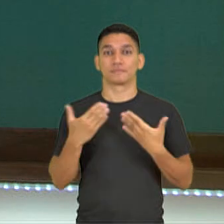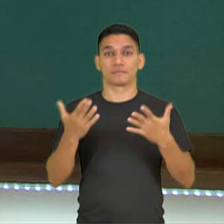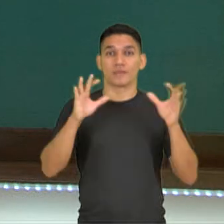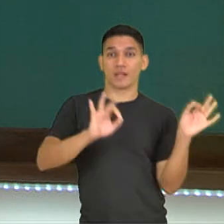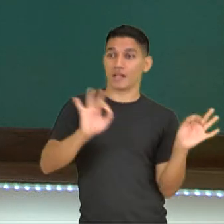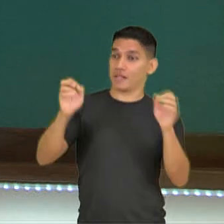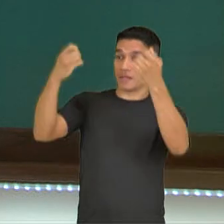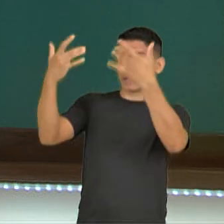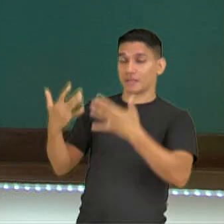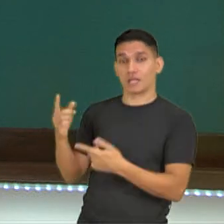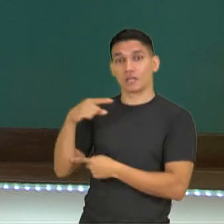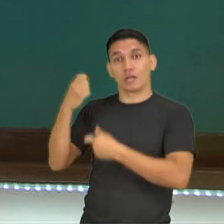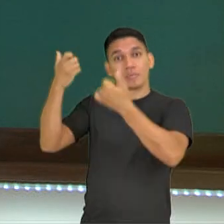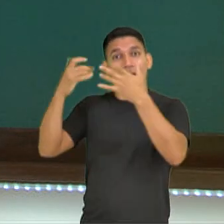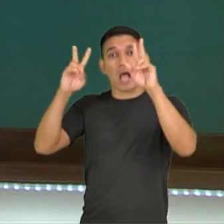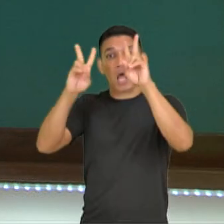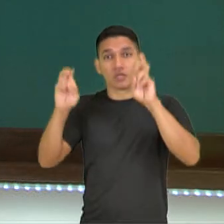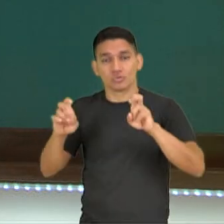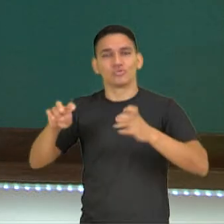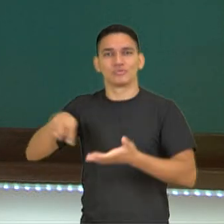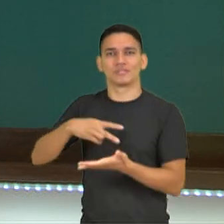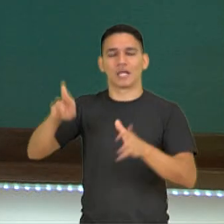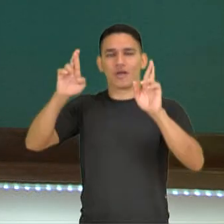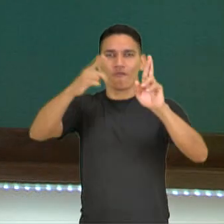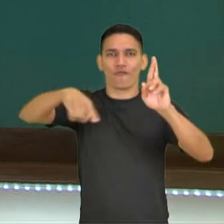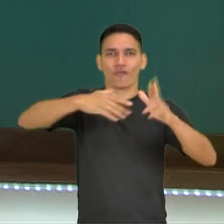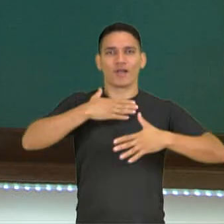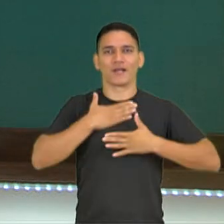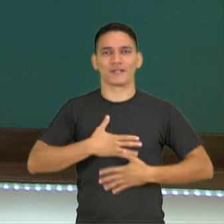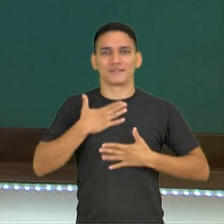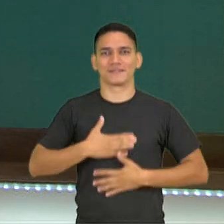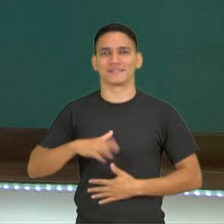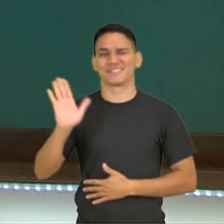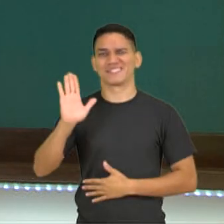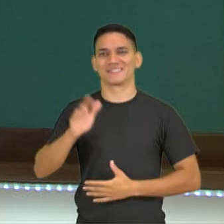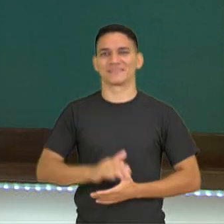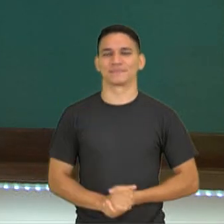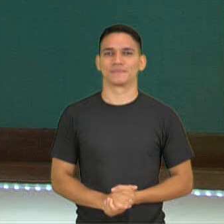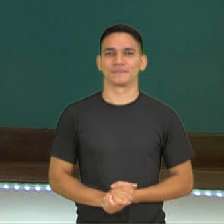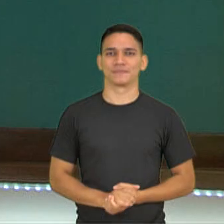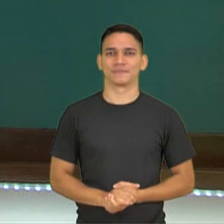Nesse vídeo nós falamos sobre a dança. Espero que vocês tenham gostado.